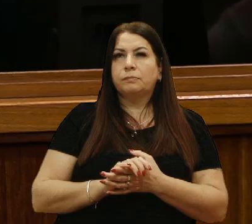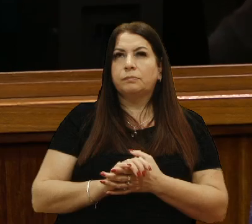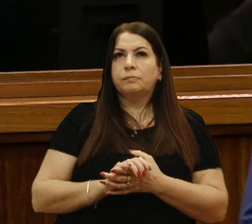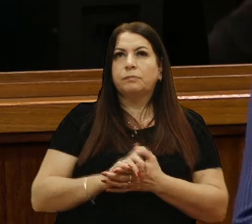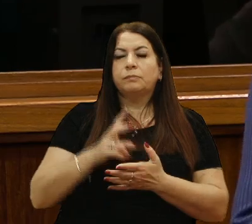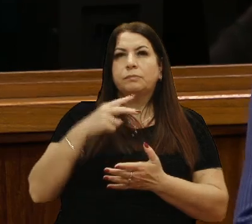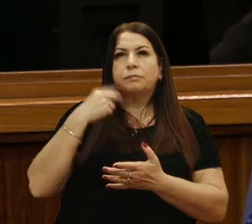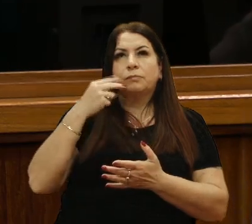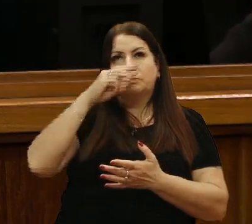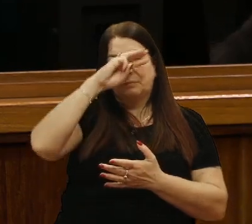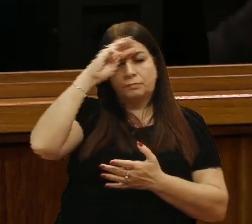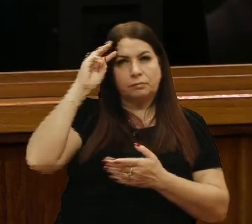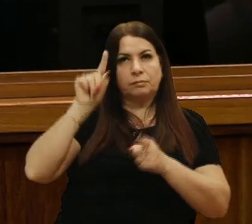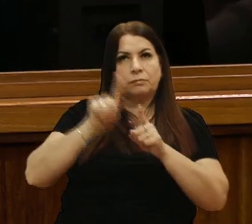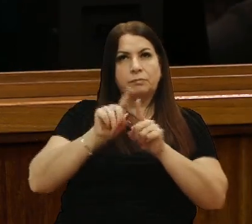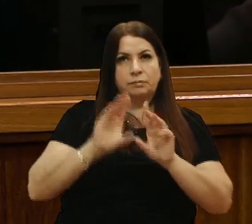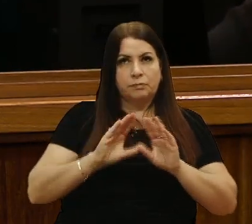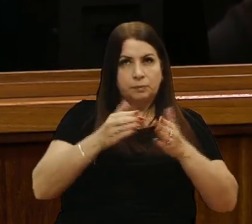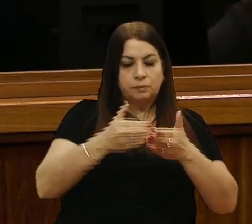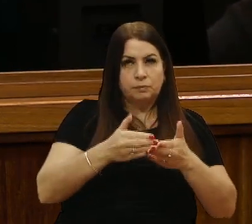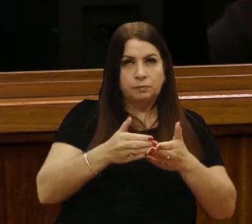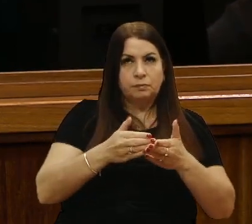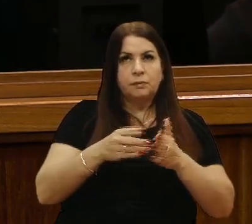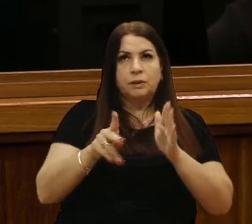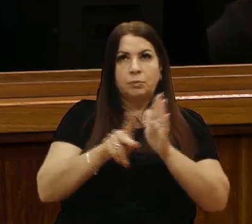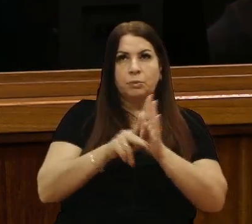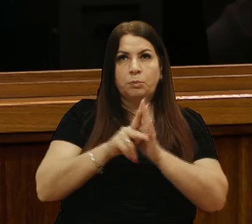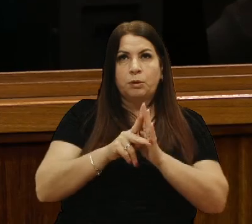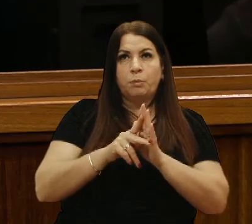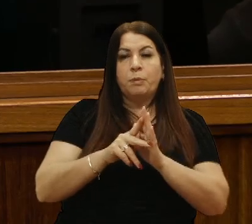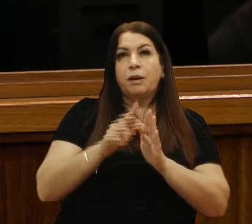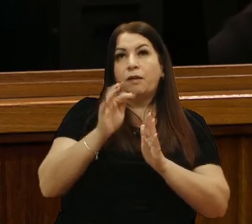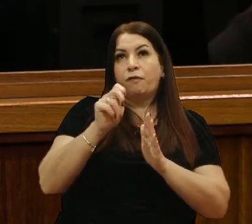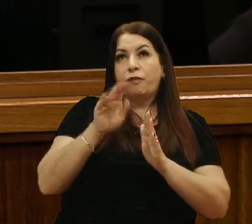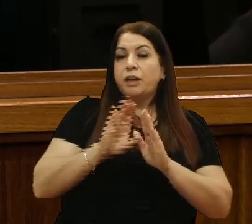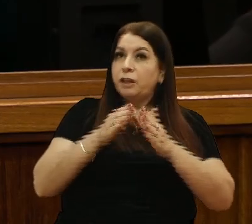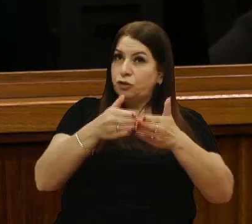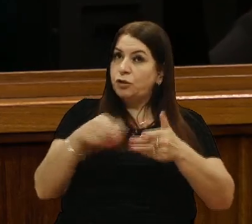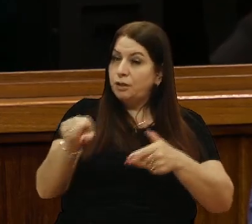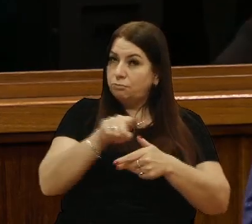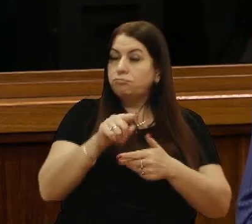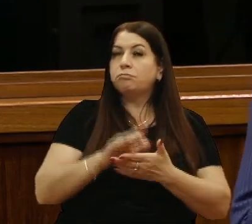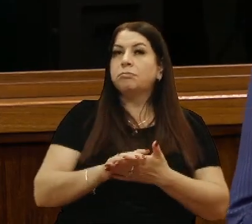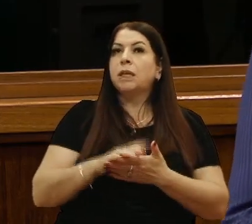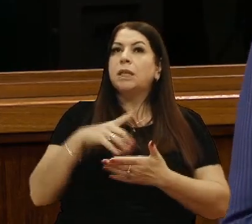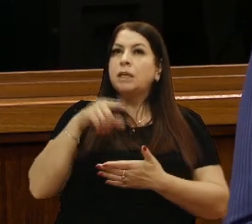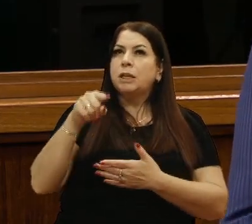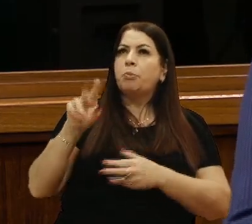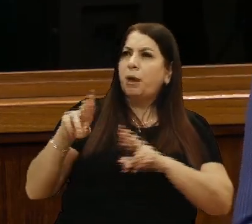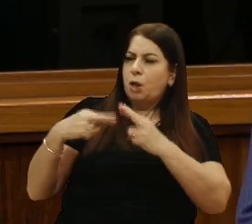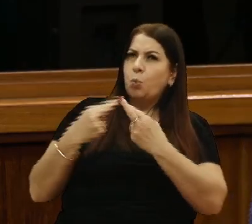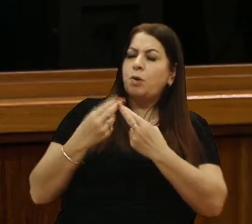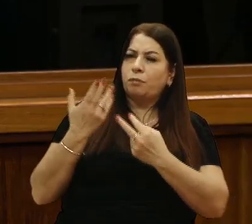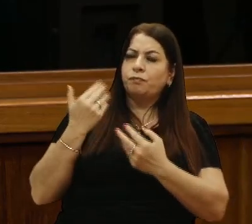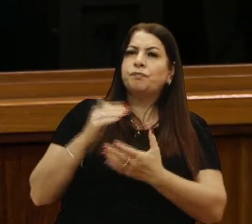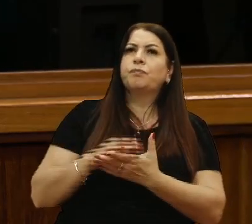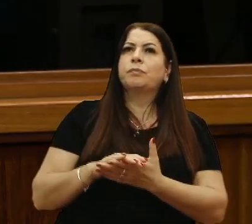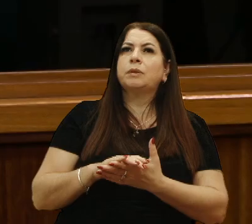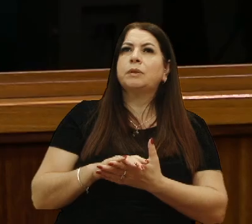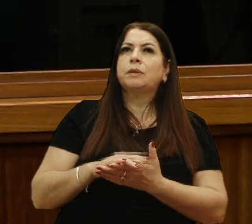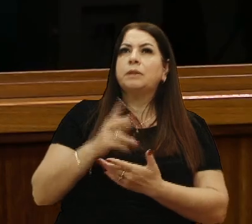vereador Valim, através da comissão, da própria frente. E teve uma dessas reuniões que